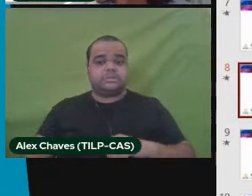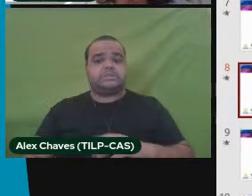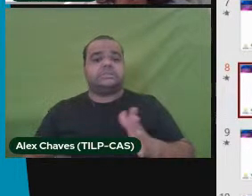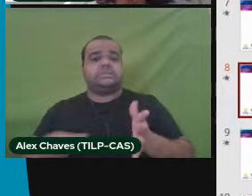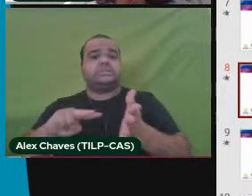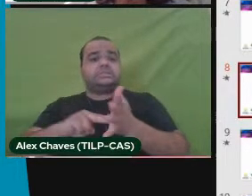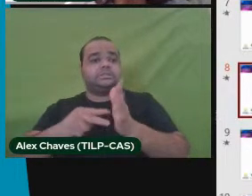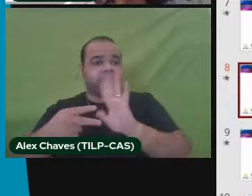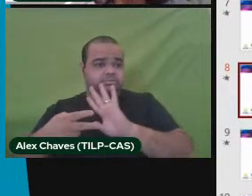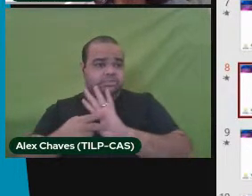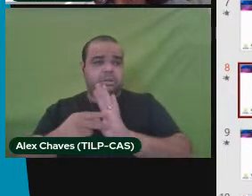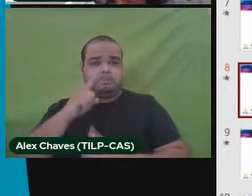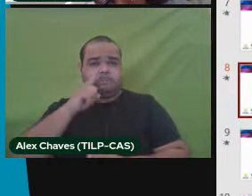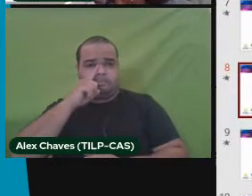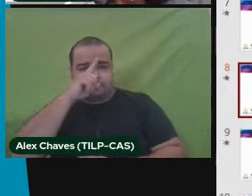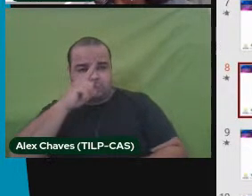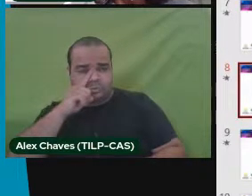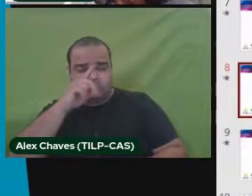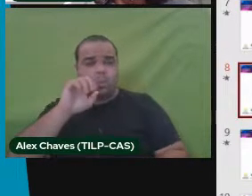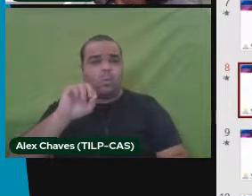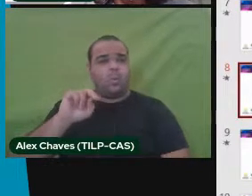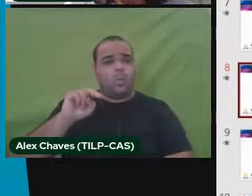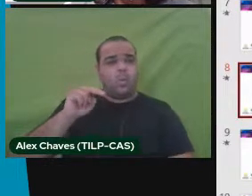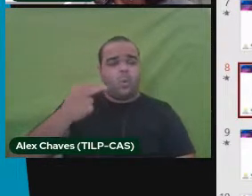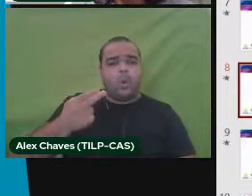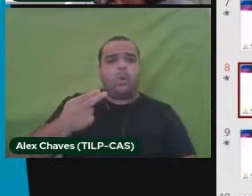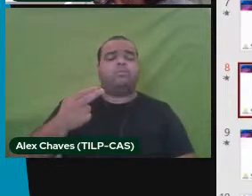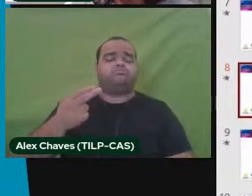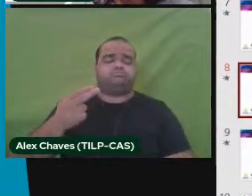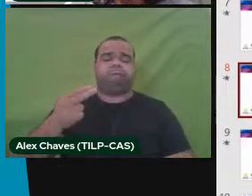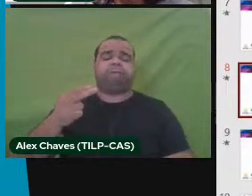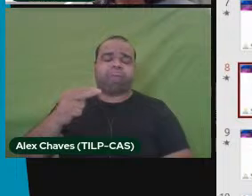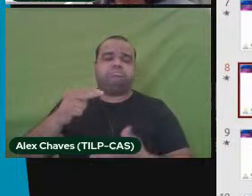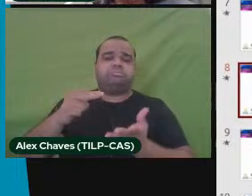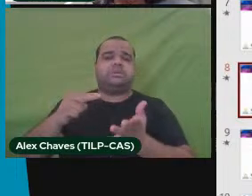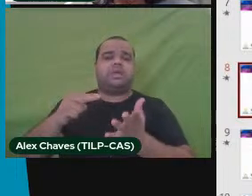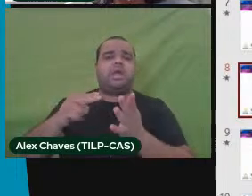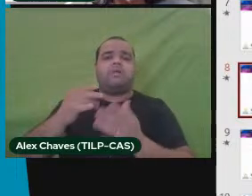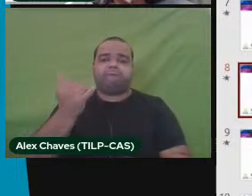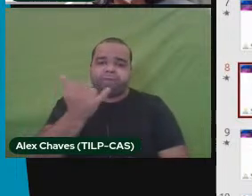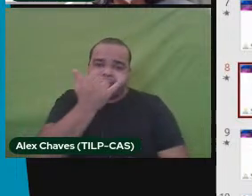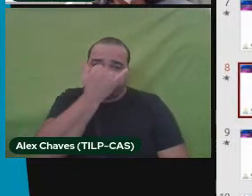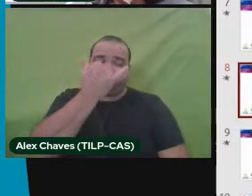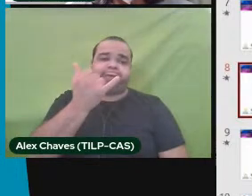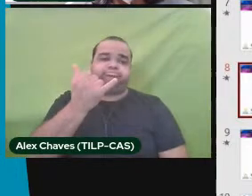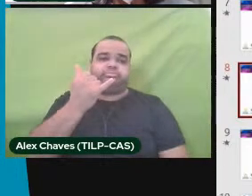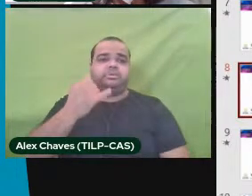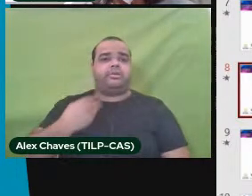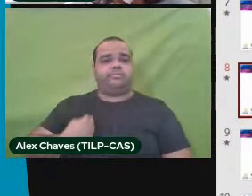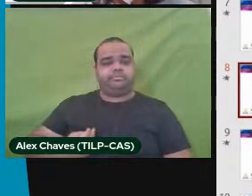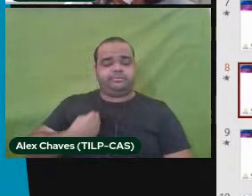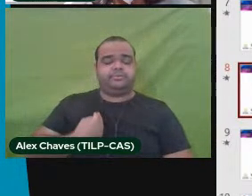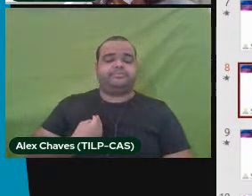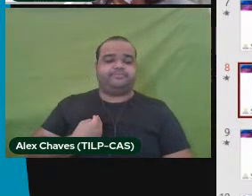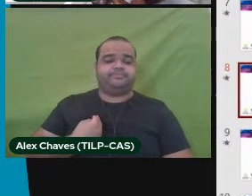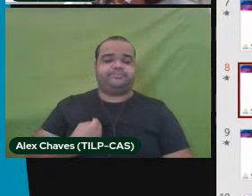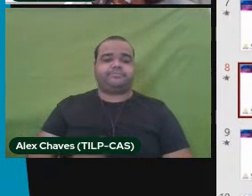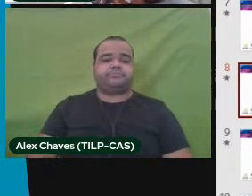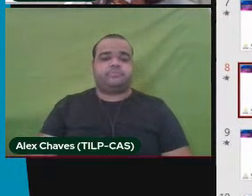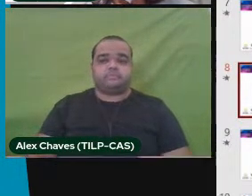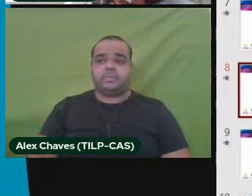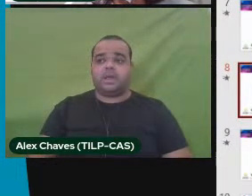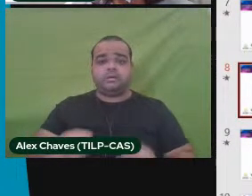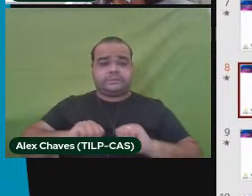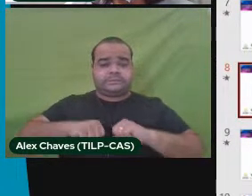uma armadilha na nossa vida. A atitude é a mais perversa das barreiras. Um dos